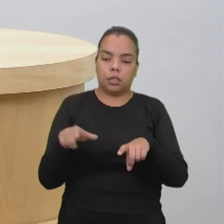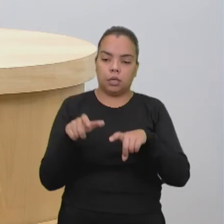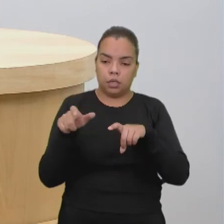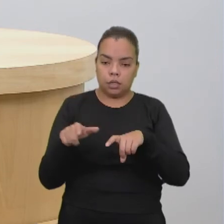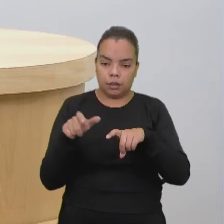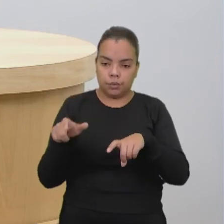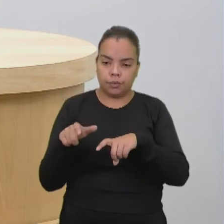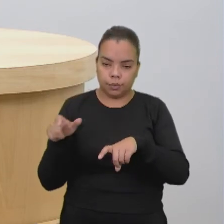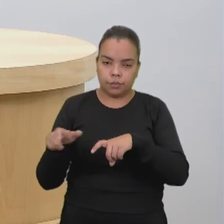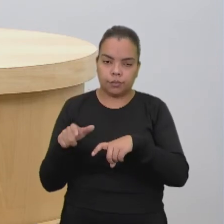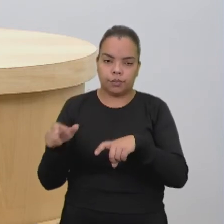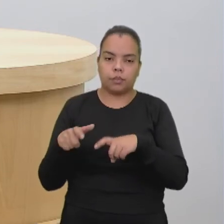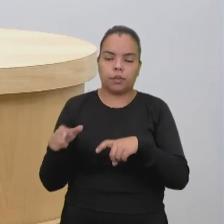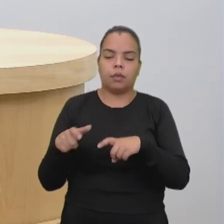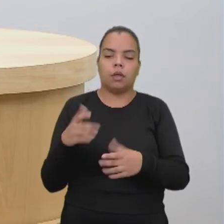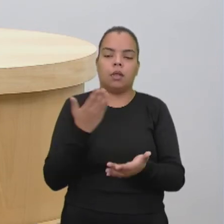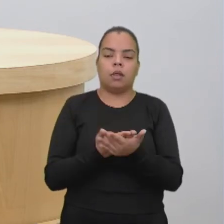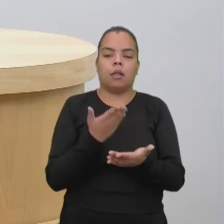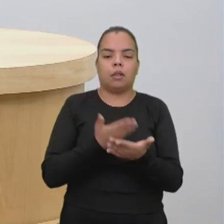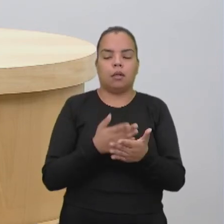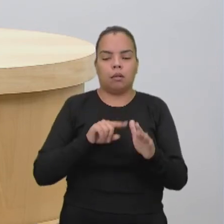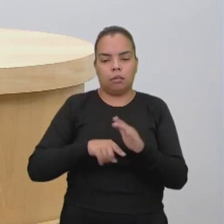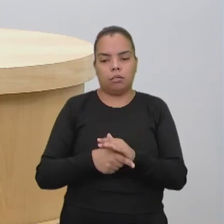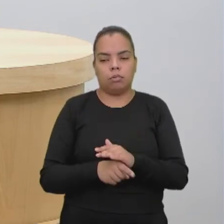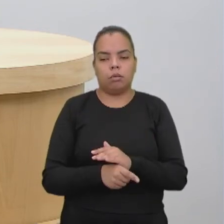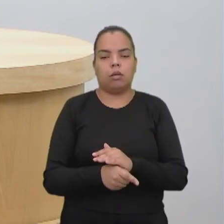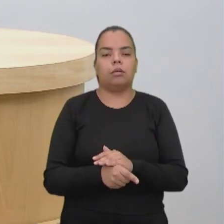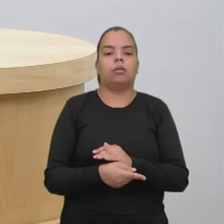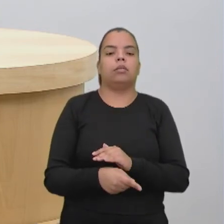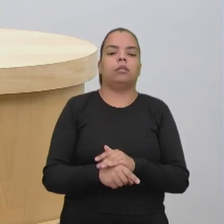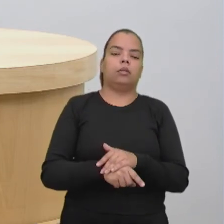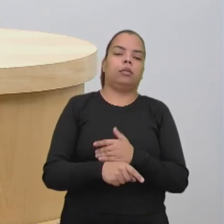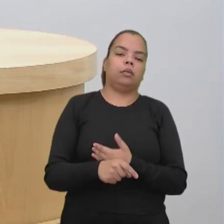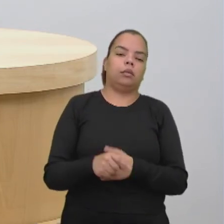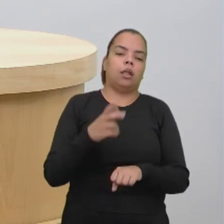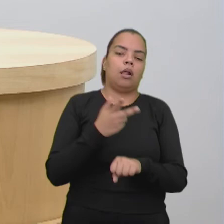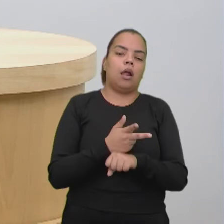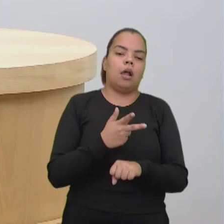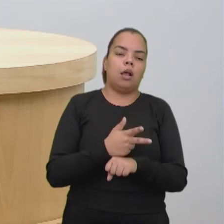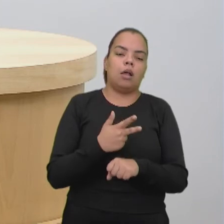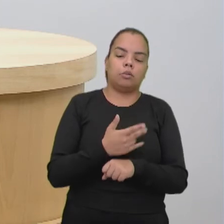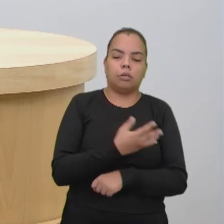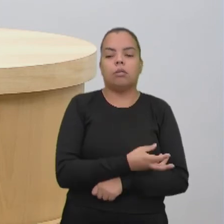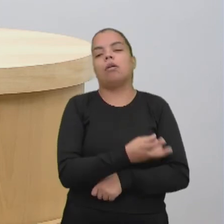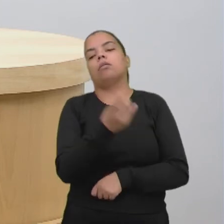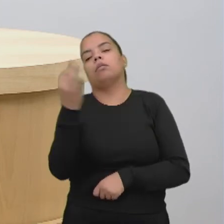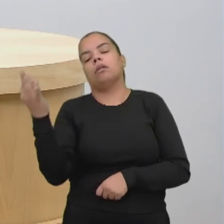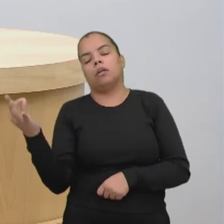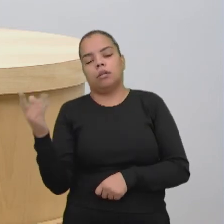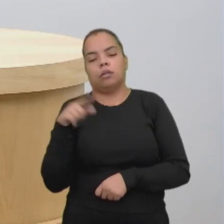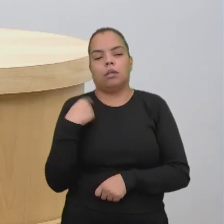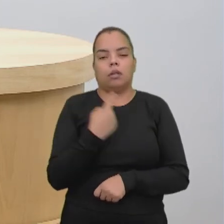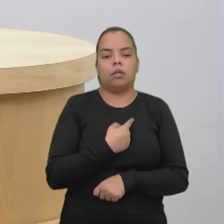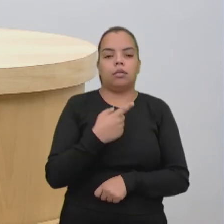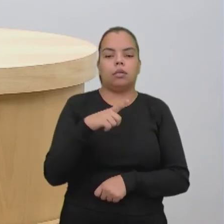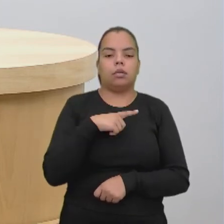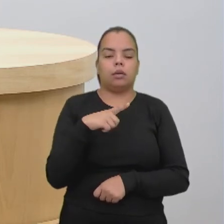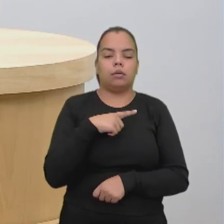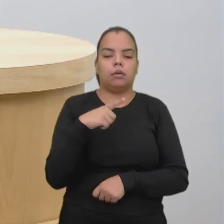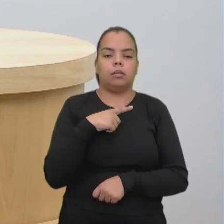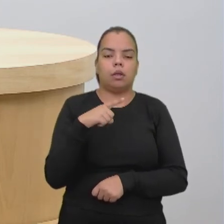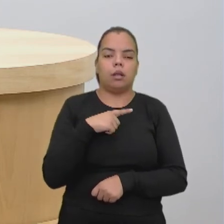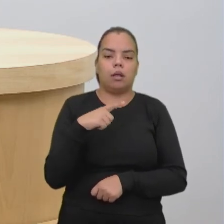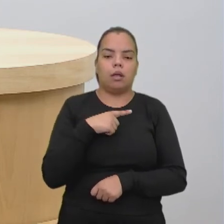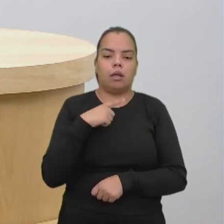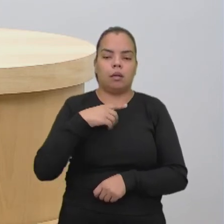se estudar os recursos minerais provenientes aí das rochas, né, o quanto nós absorvemos todo esse material para o